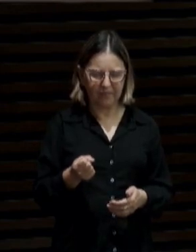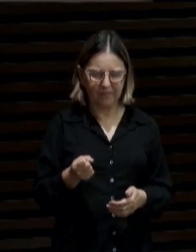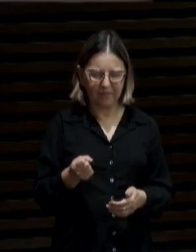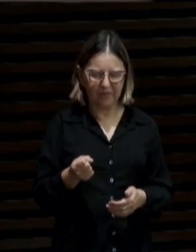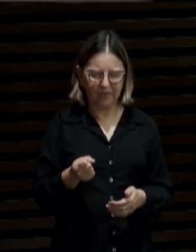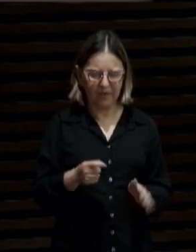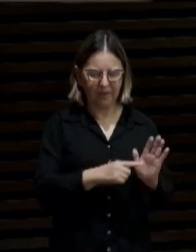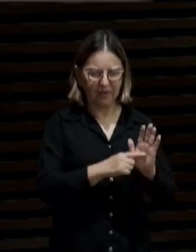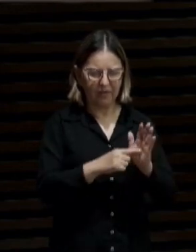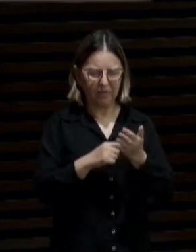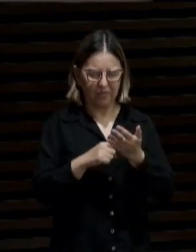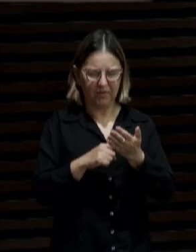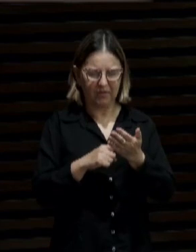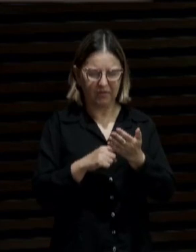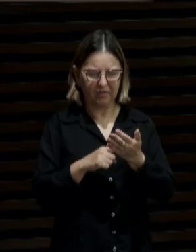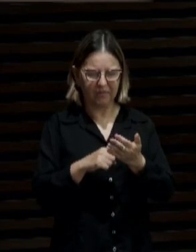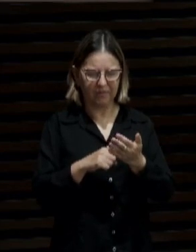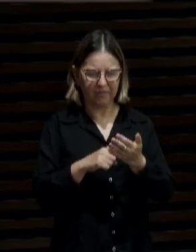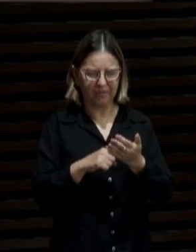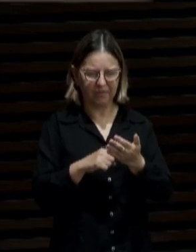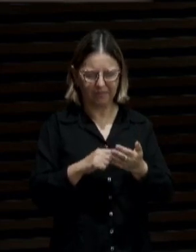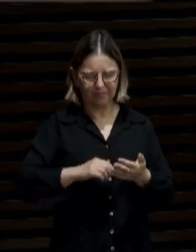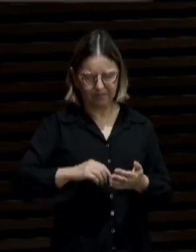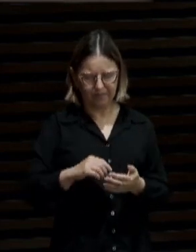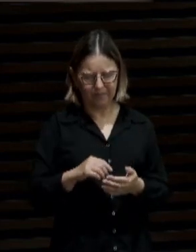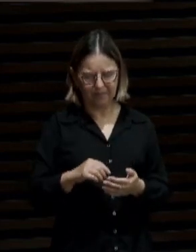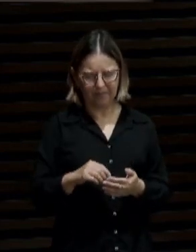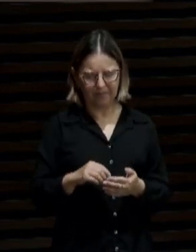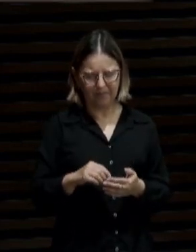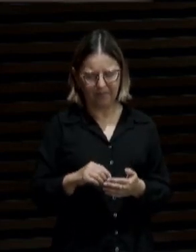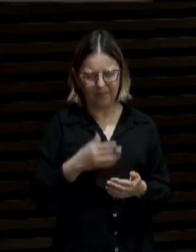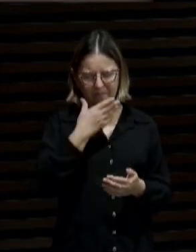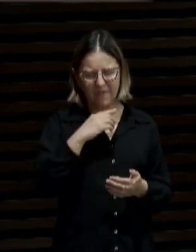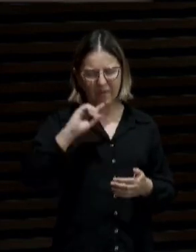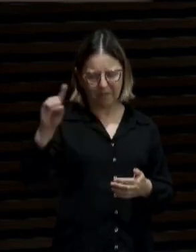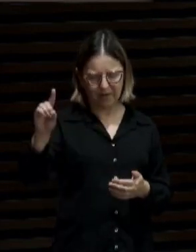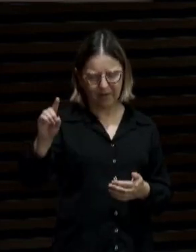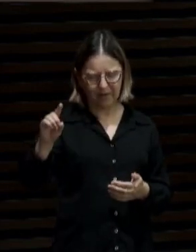Mas, Pai, que o alívio venha na sequência com a revelação do Teu Filho e de